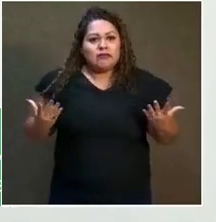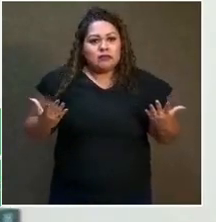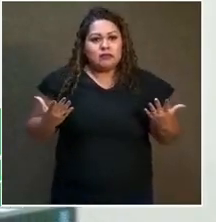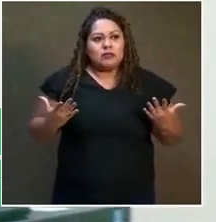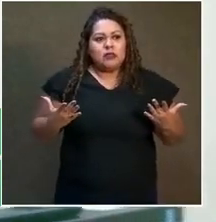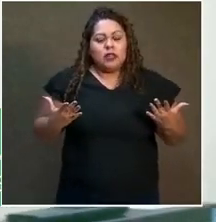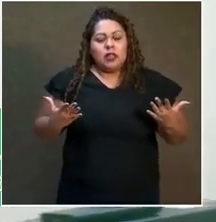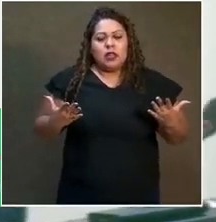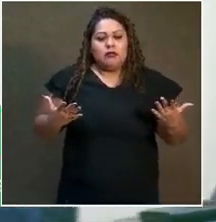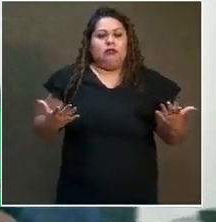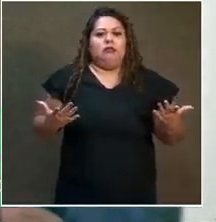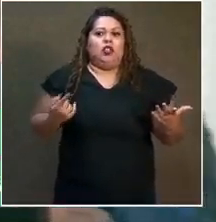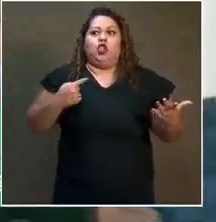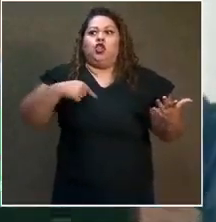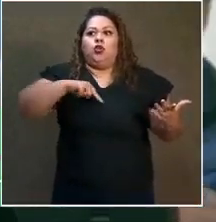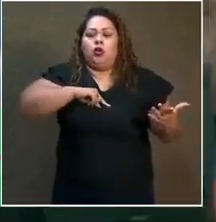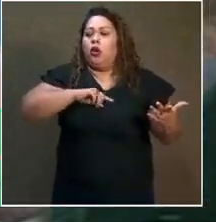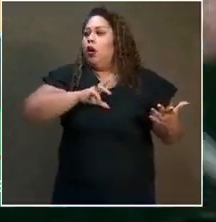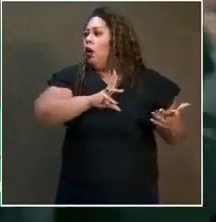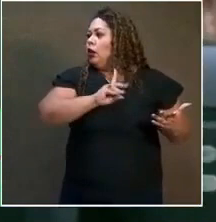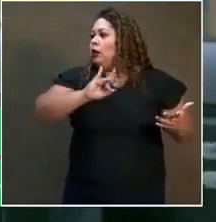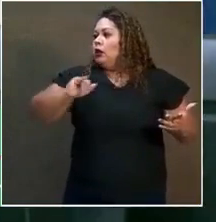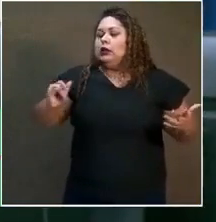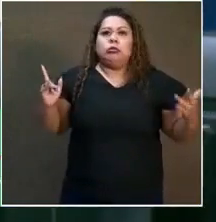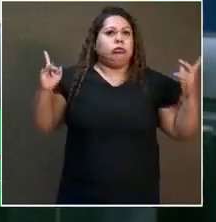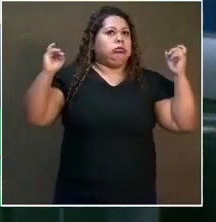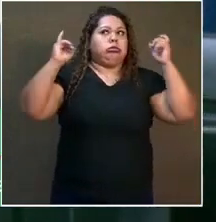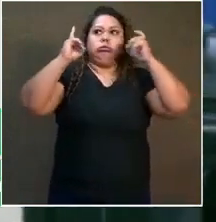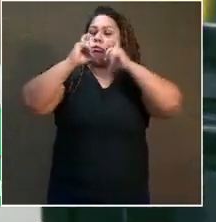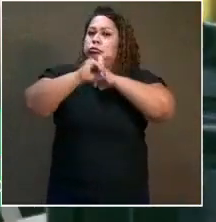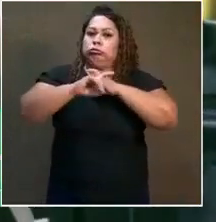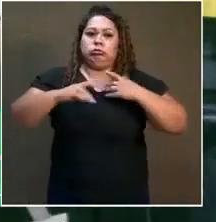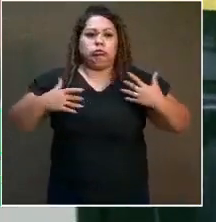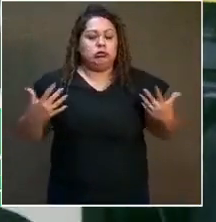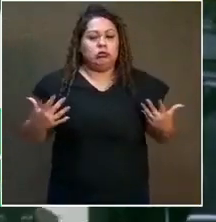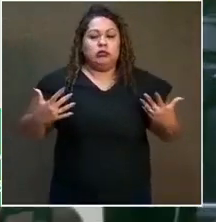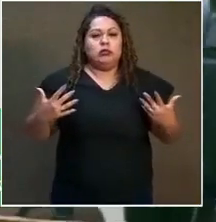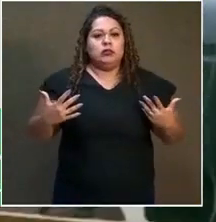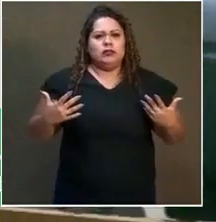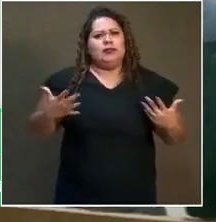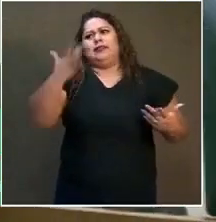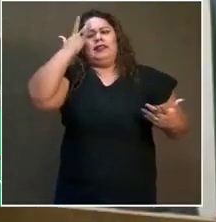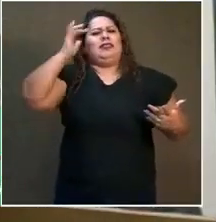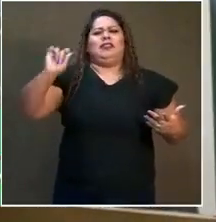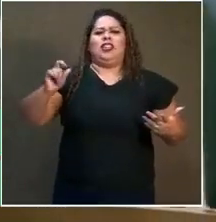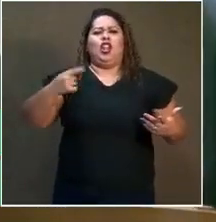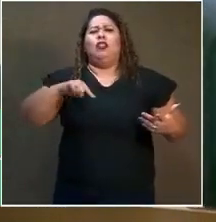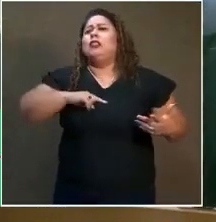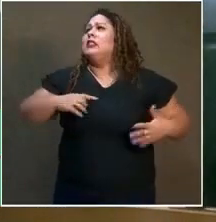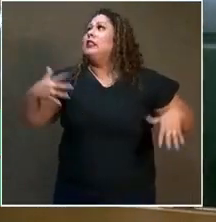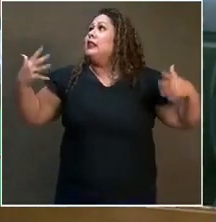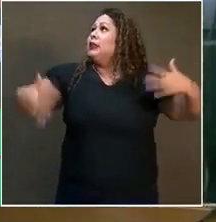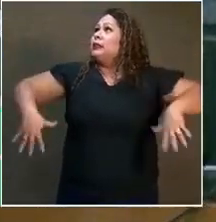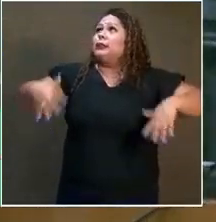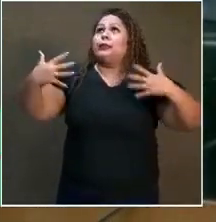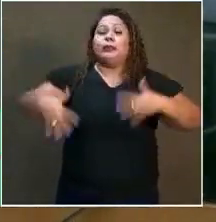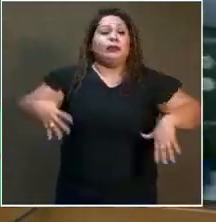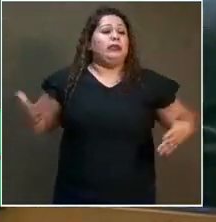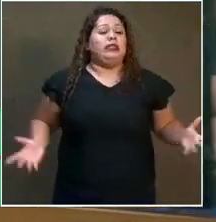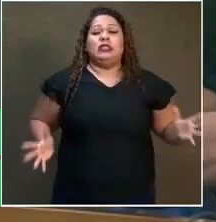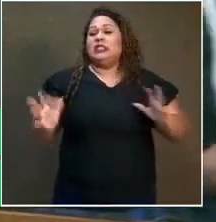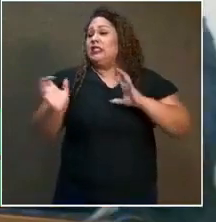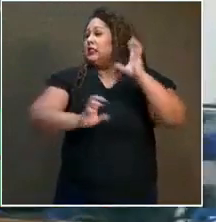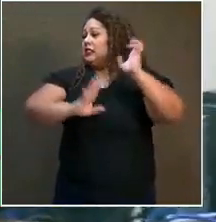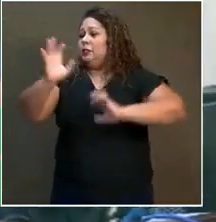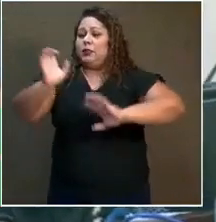Quem de nós, em um dia tenebroso, quem de nós, em um dia dificílimo, com briga de casamento, o